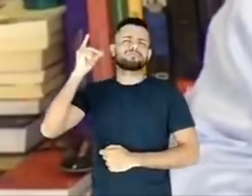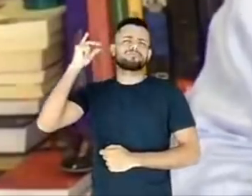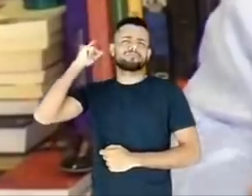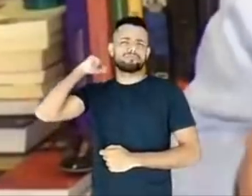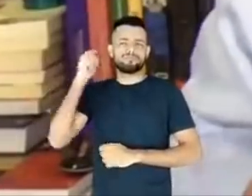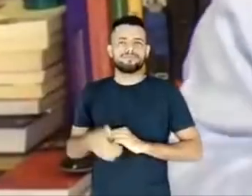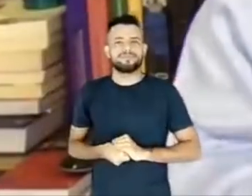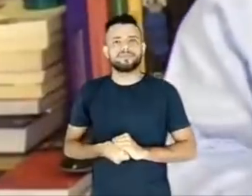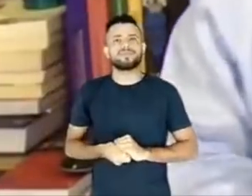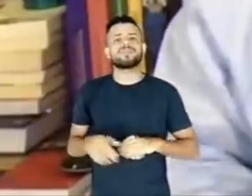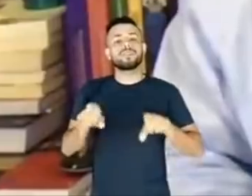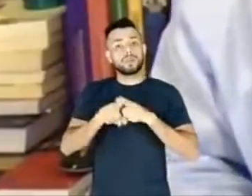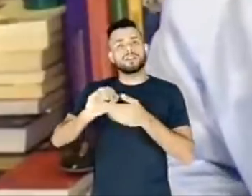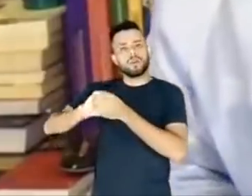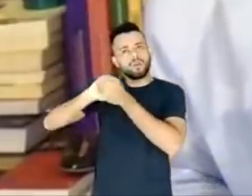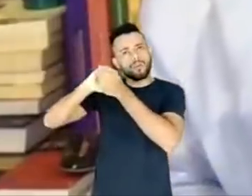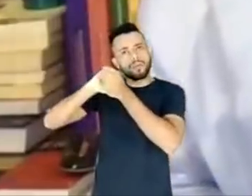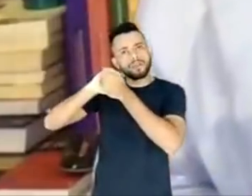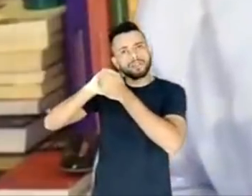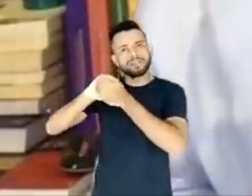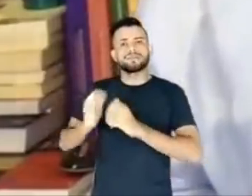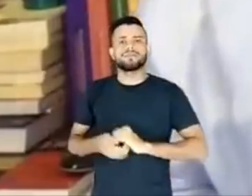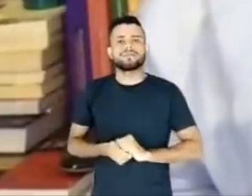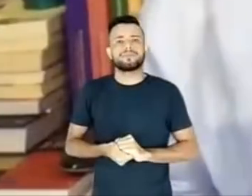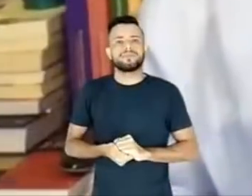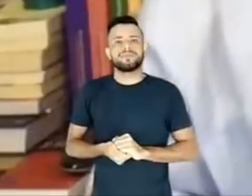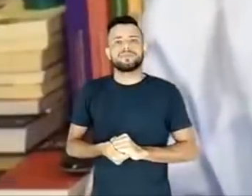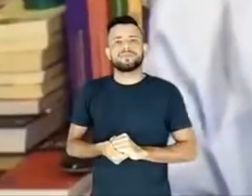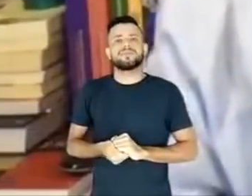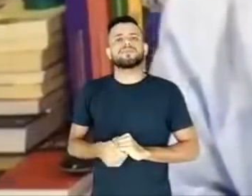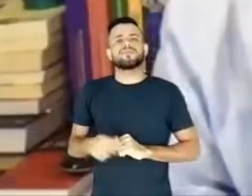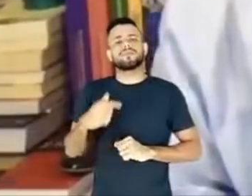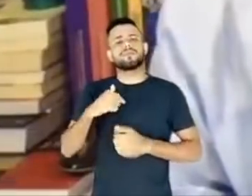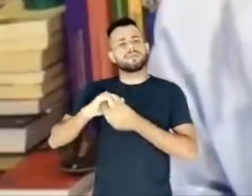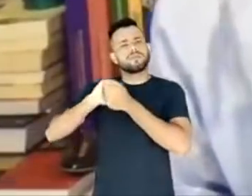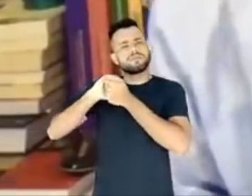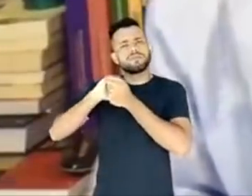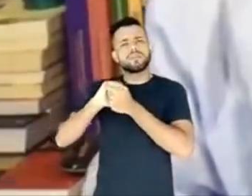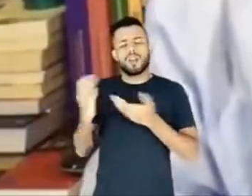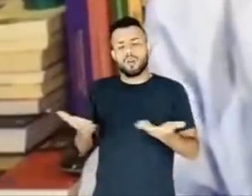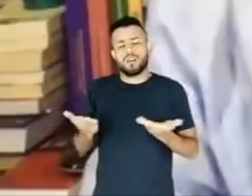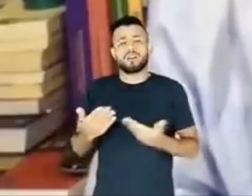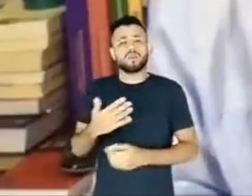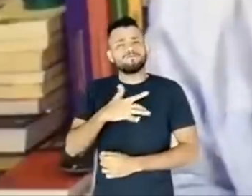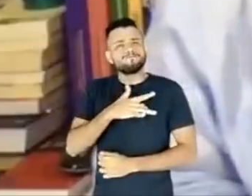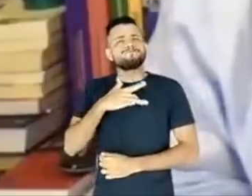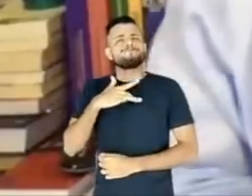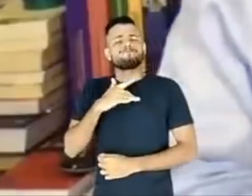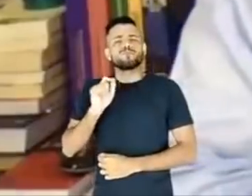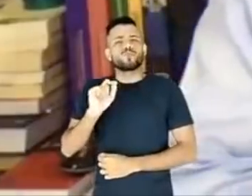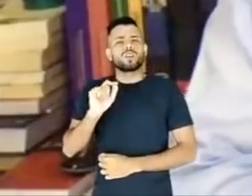cumprimentar e quero me ser solidário nesse começo de fala a